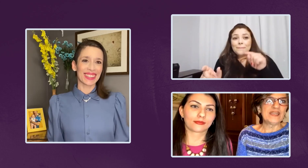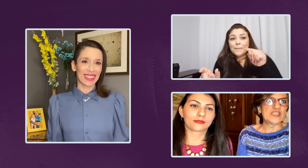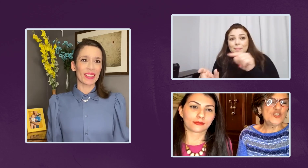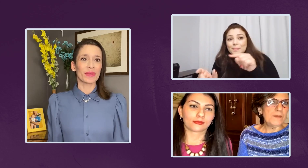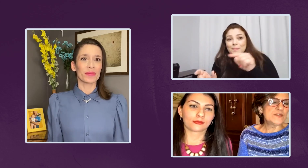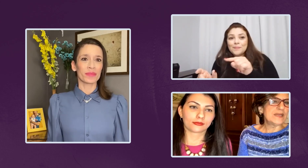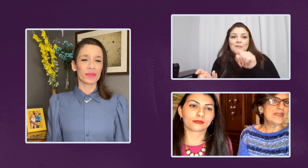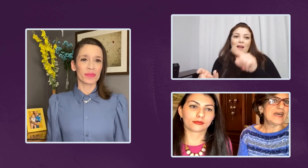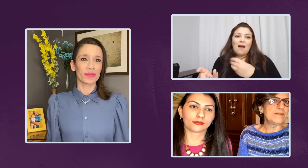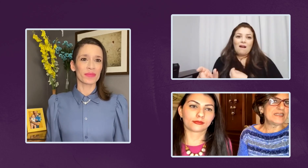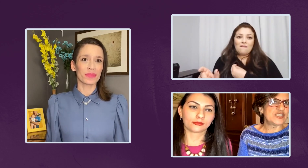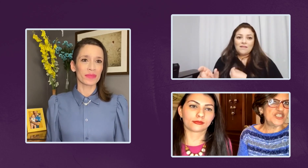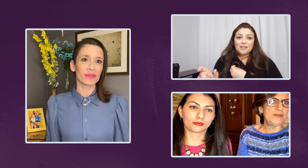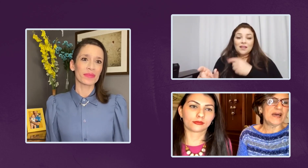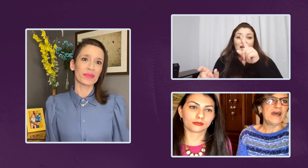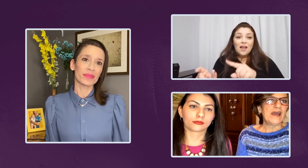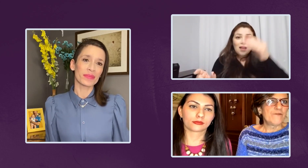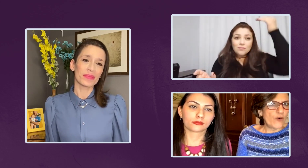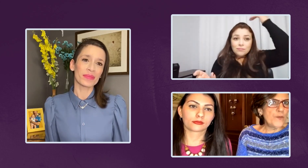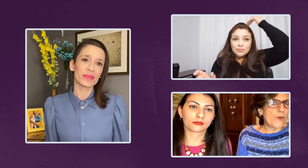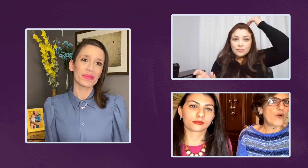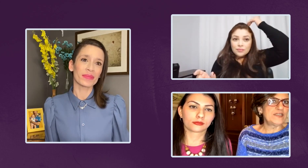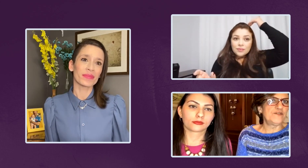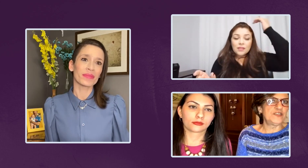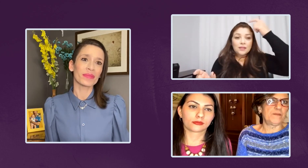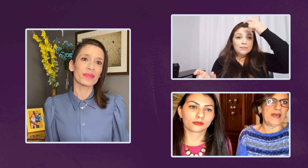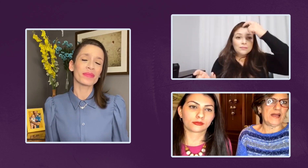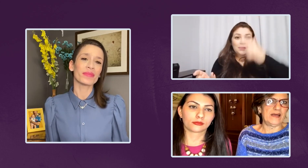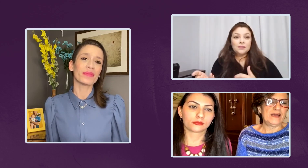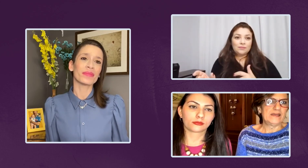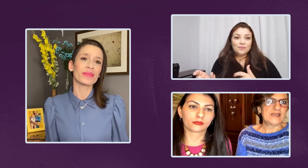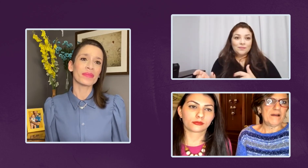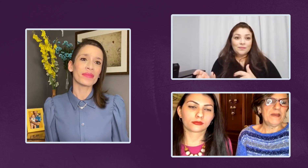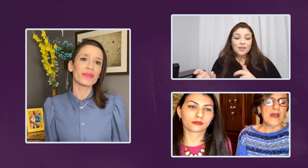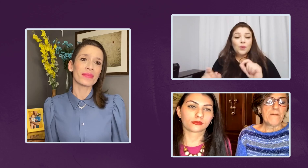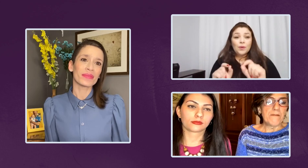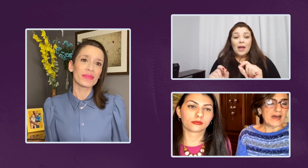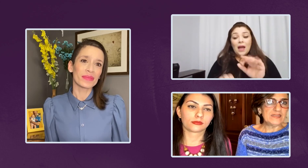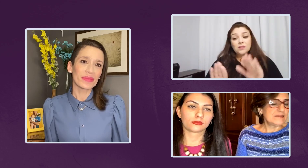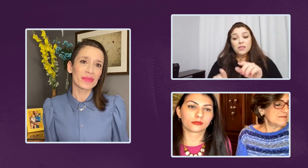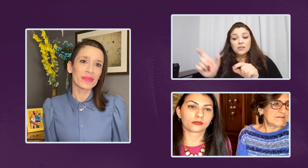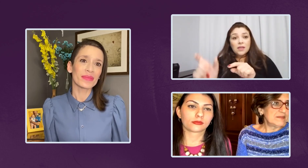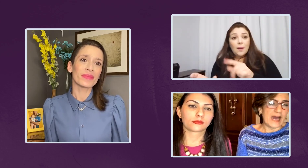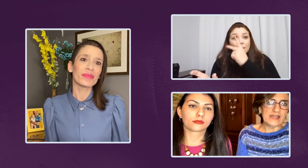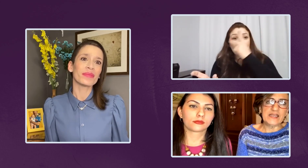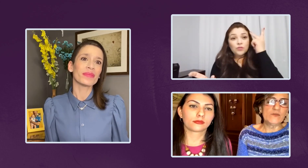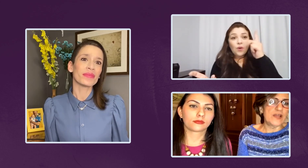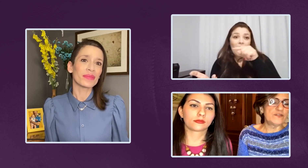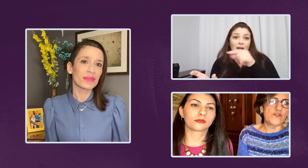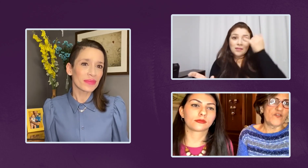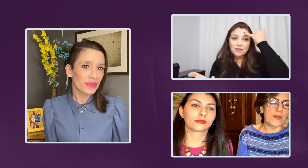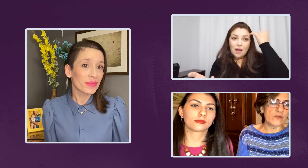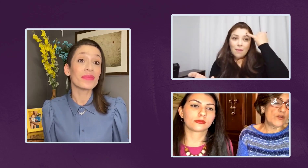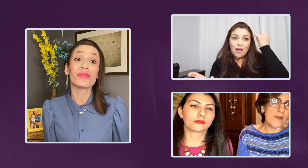Como ela já tinha uma personalidade mais tímida, foi um pouco mais difícil para ela, sabe? Mas nada que tu